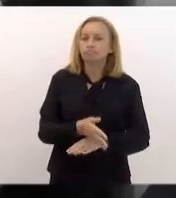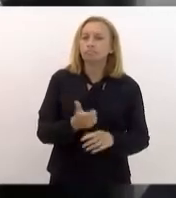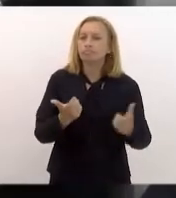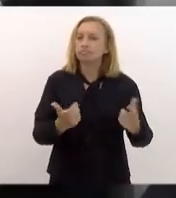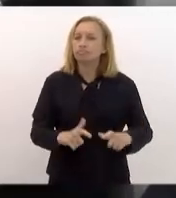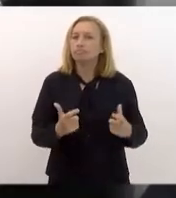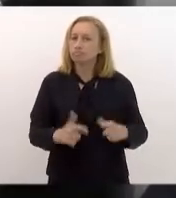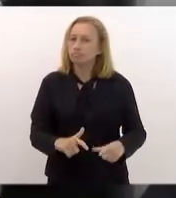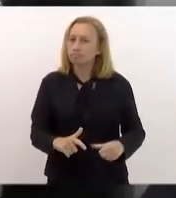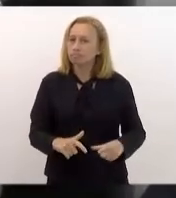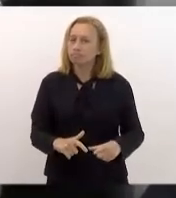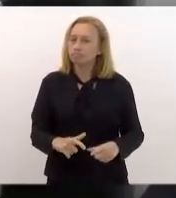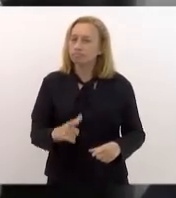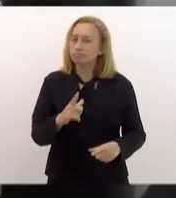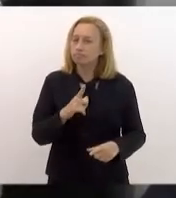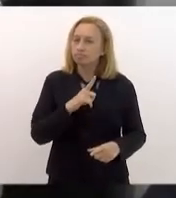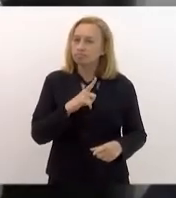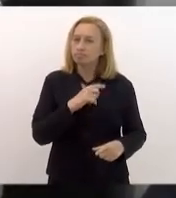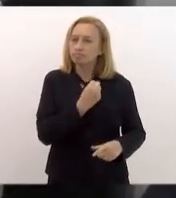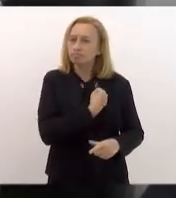uma determinada população.